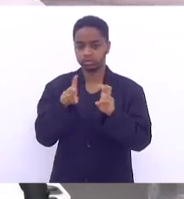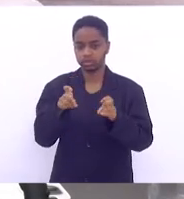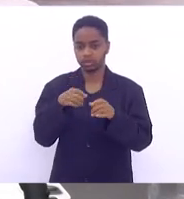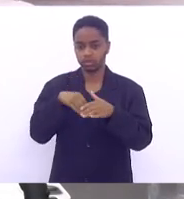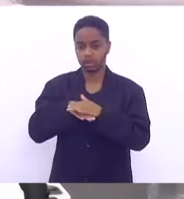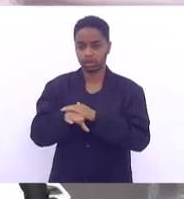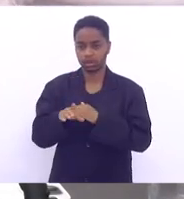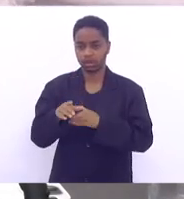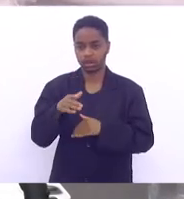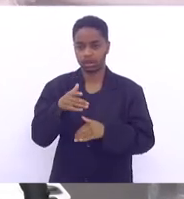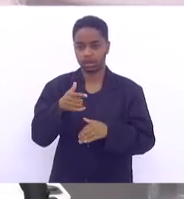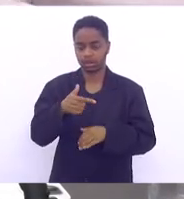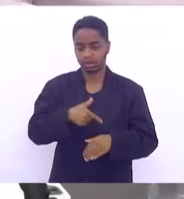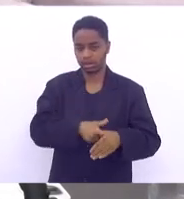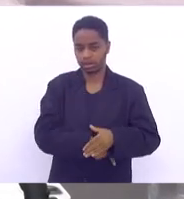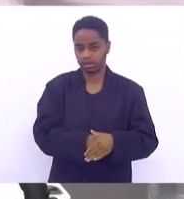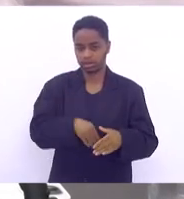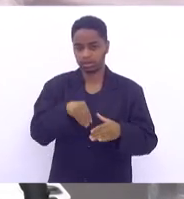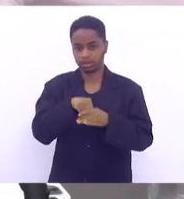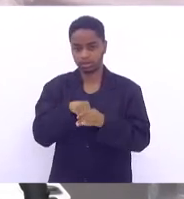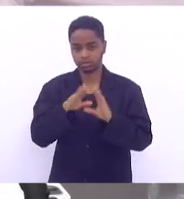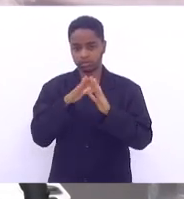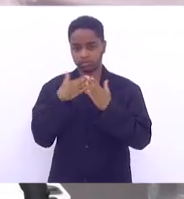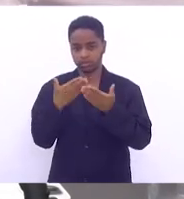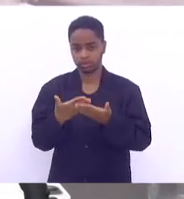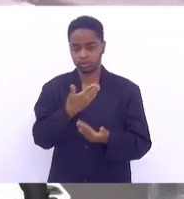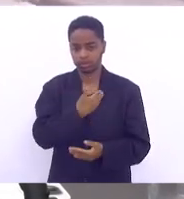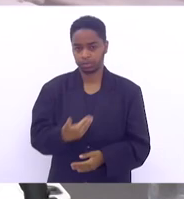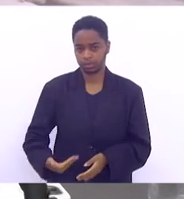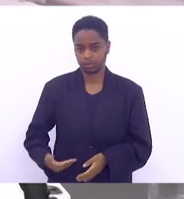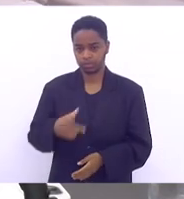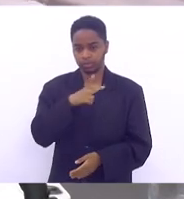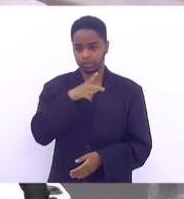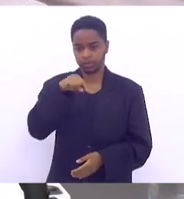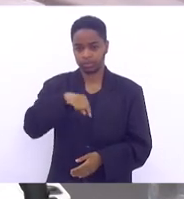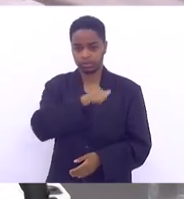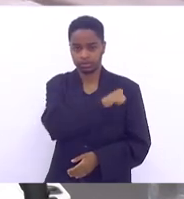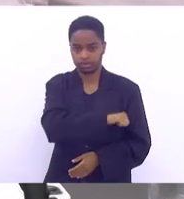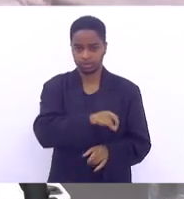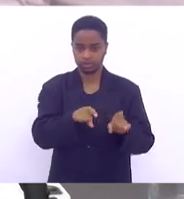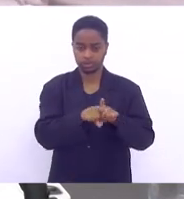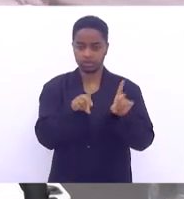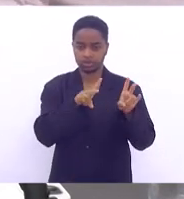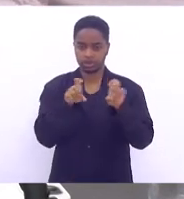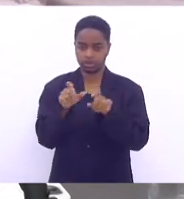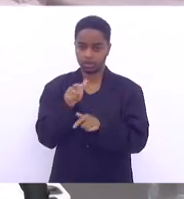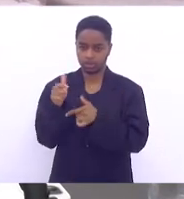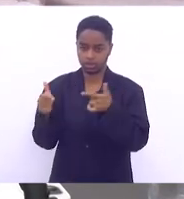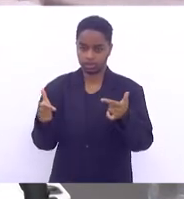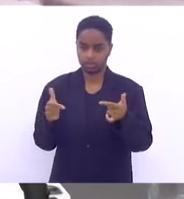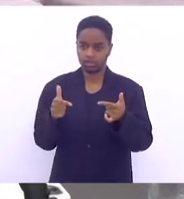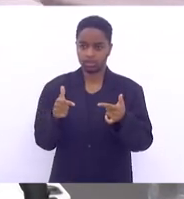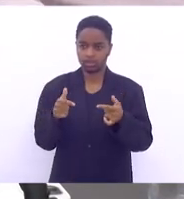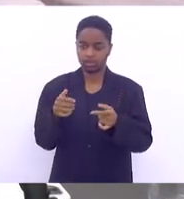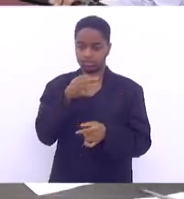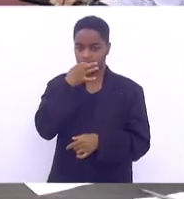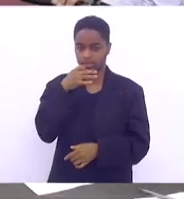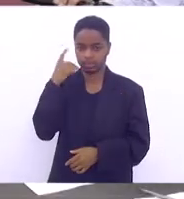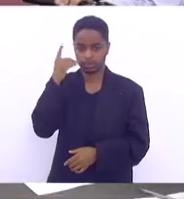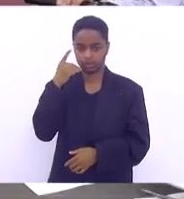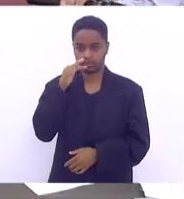dentro das unidades escolares públicas e privadas no estado do Rio de Janeiro e da outras providências. Para aparecer, deputado Fred